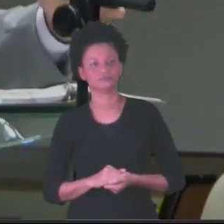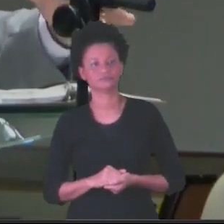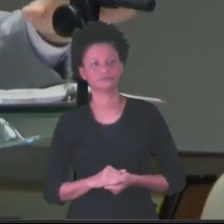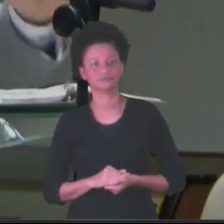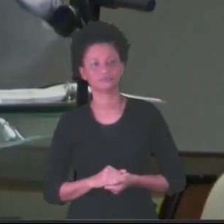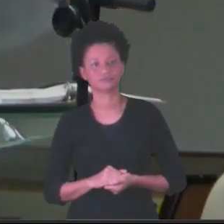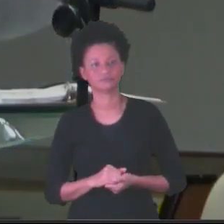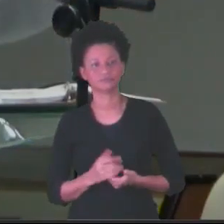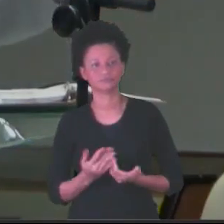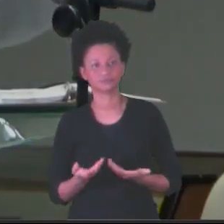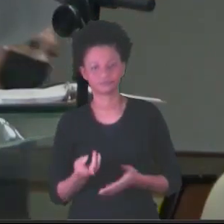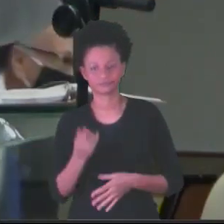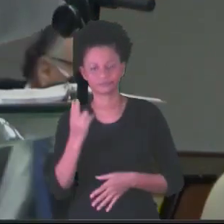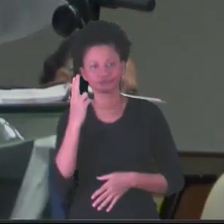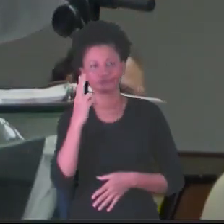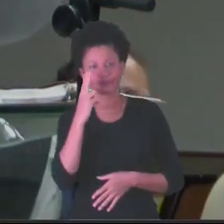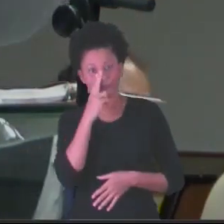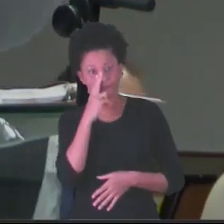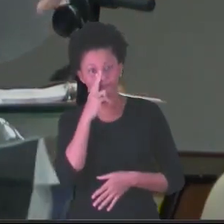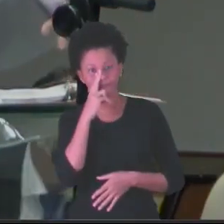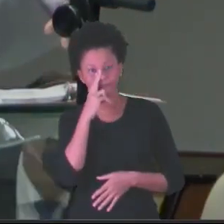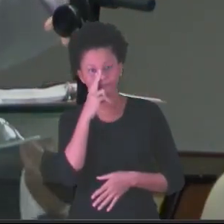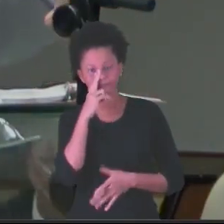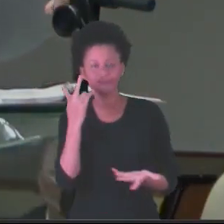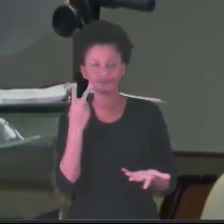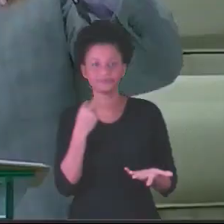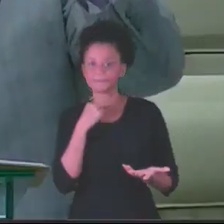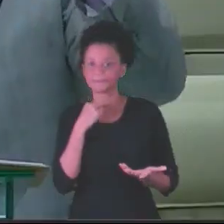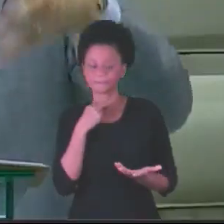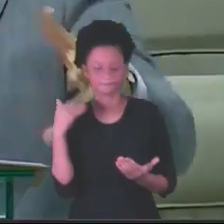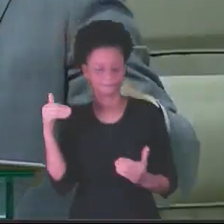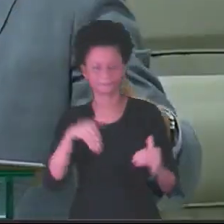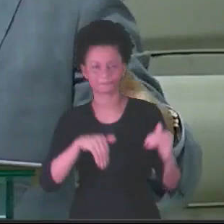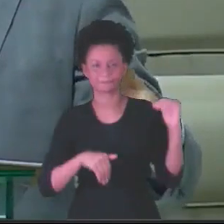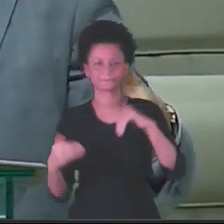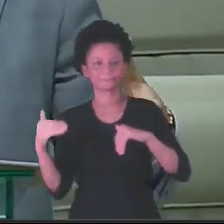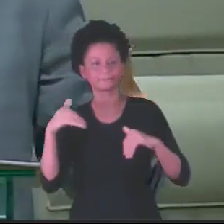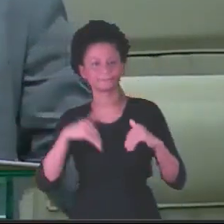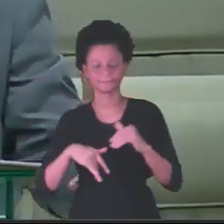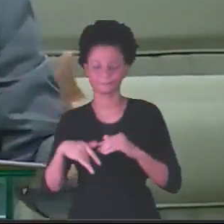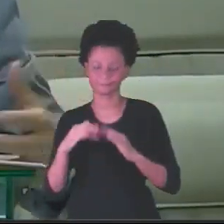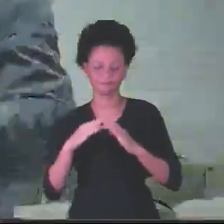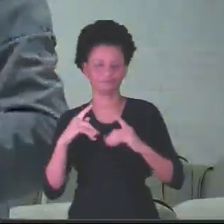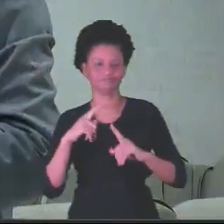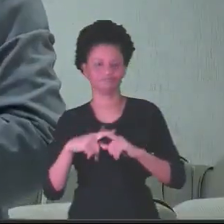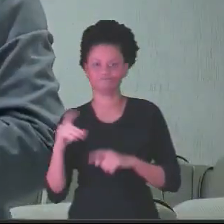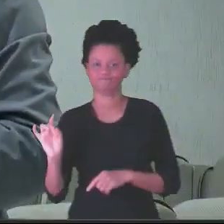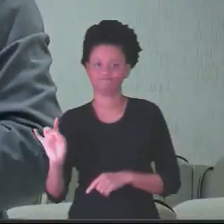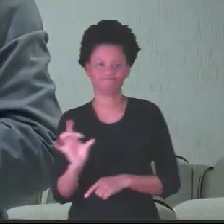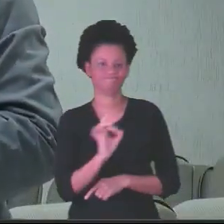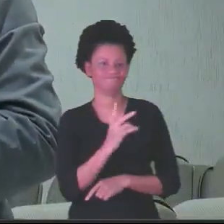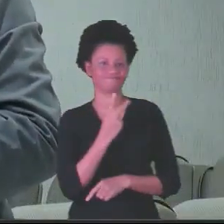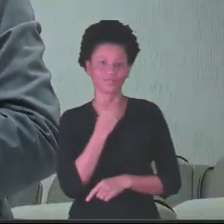e chapar os crentes de estarem congregando em suas igrejas